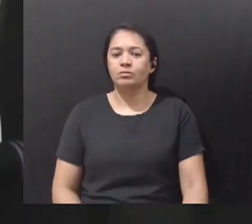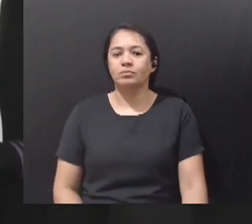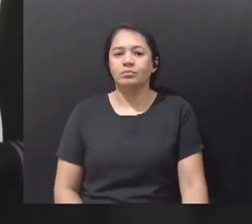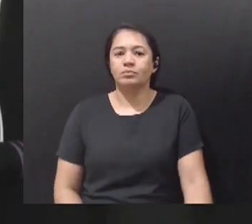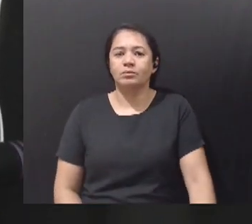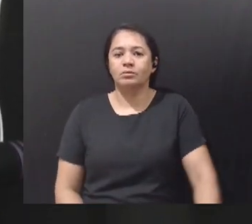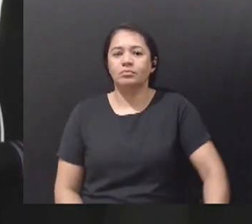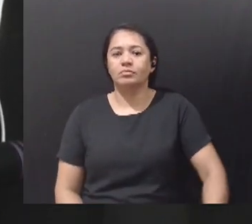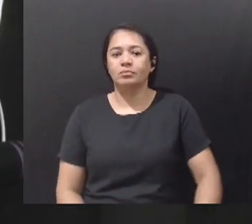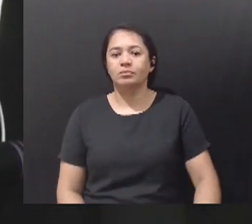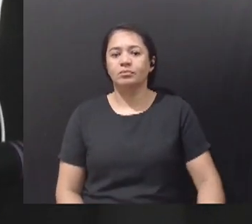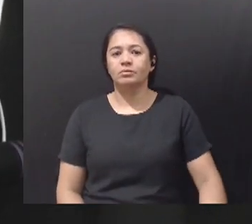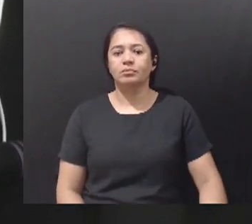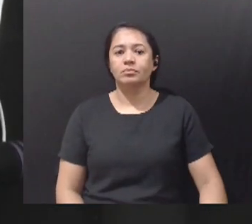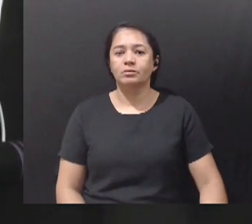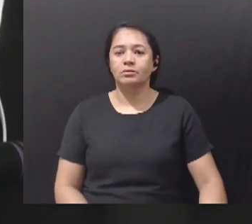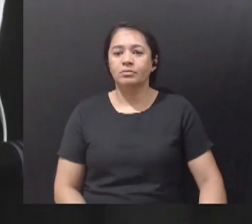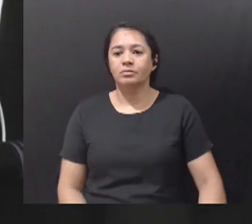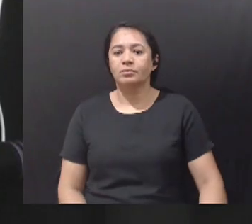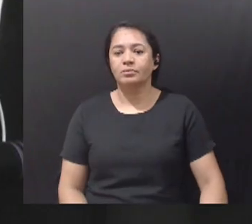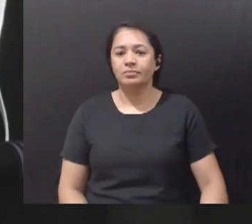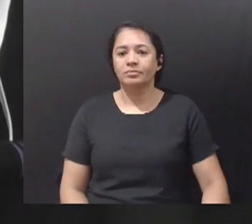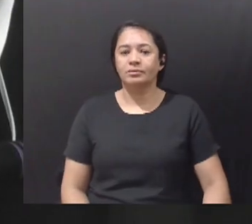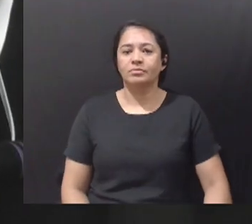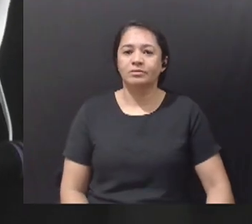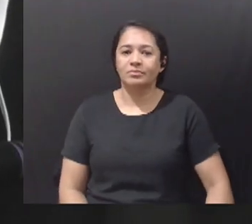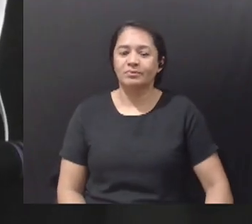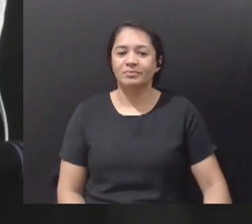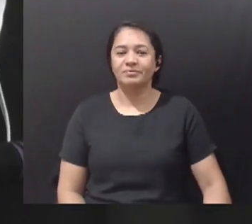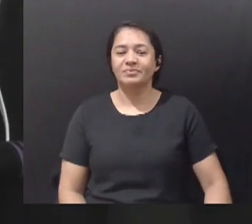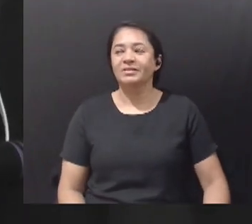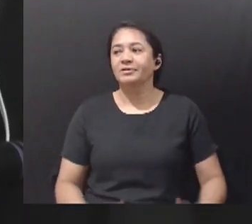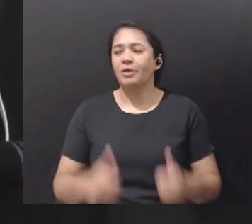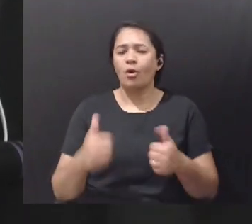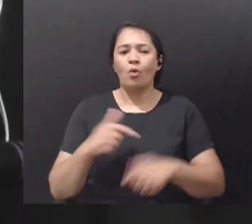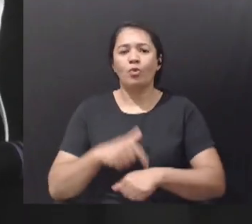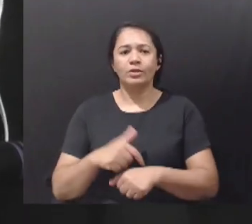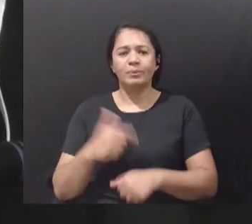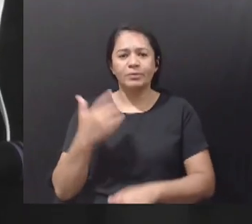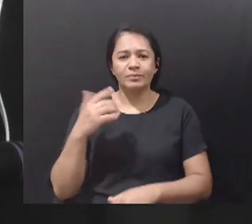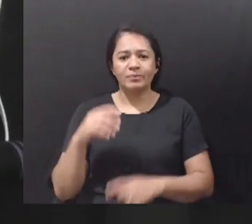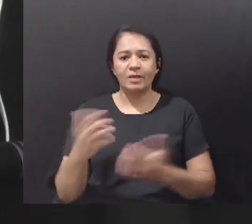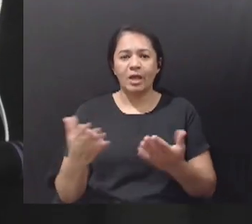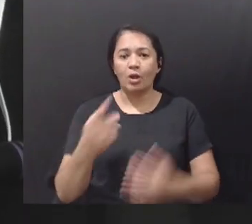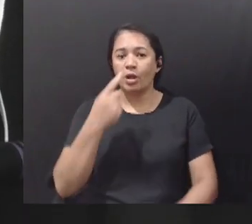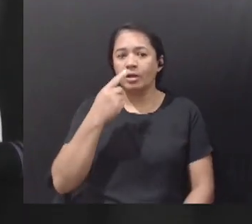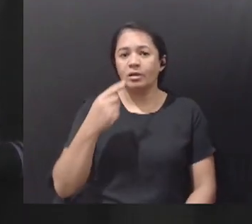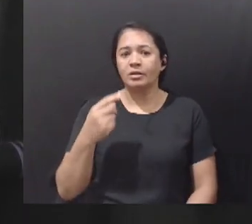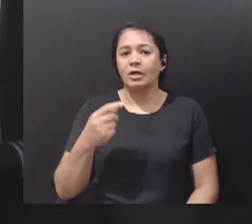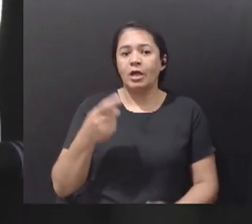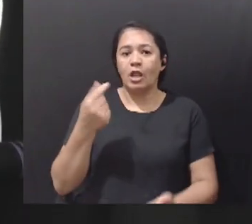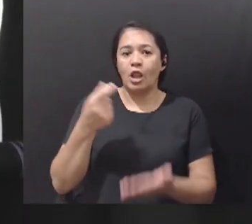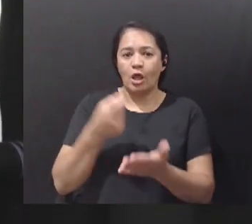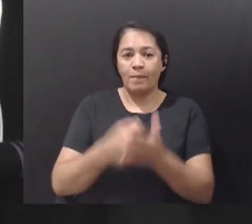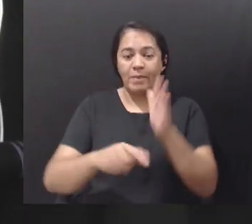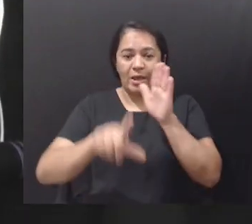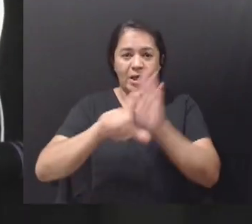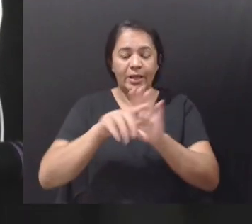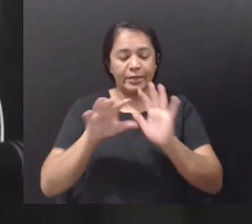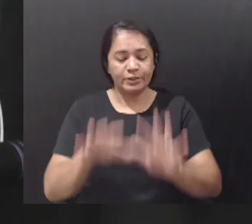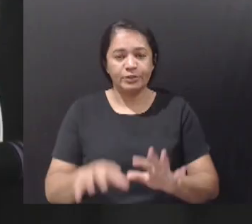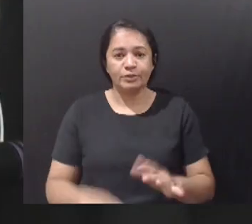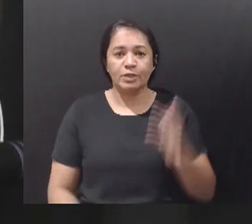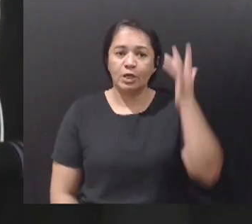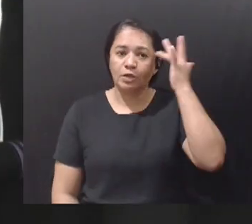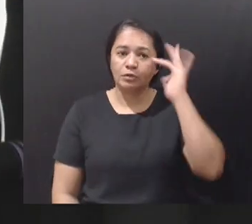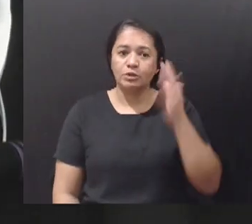sei o nosso tempo, a gente tem tanta coisa boa para falar. Não, temos tempo ainda, que bom. Viu? Então, a lei da recompensa é exatamente isso. Eu não sei hoje o governo de São